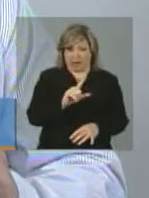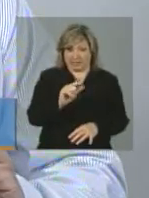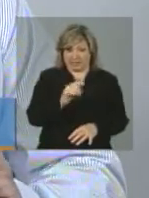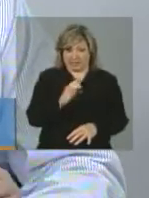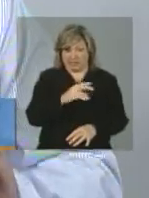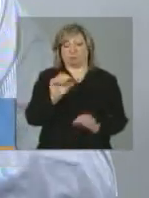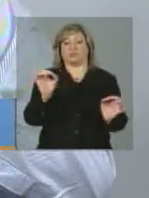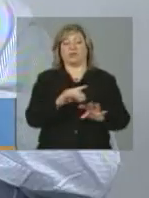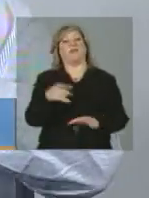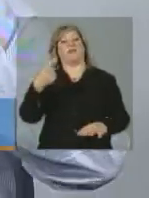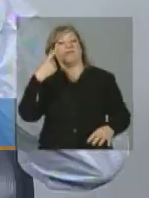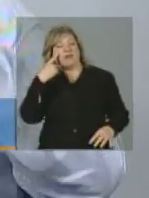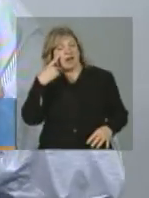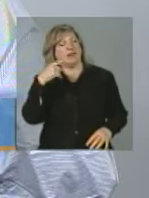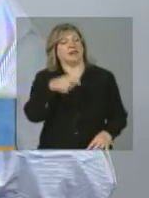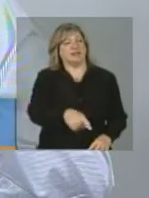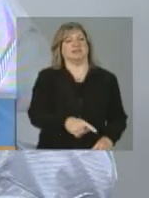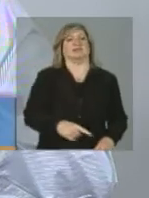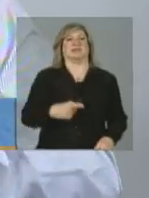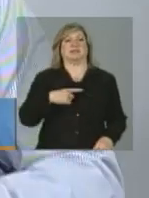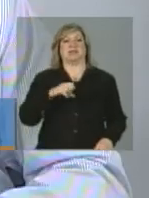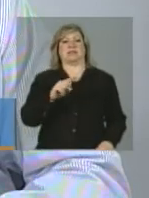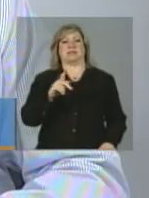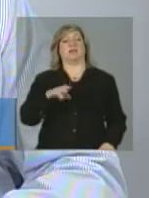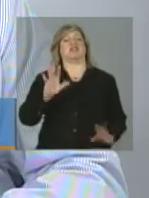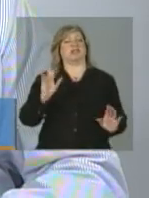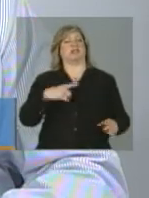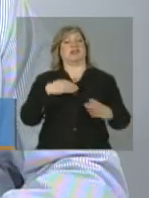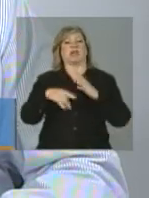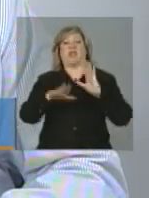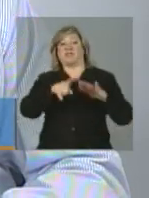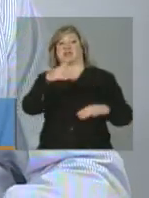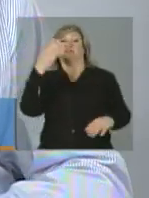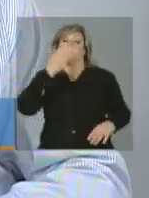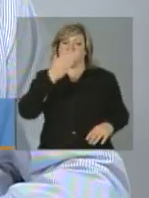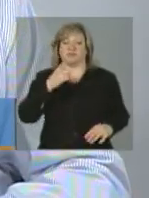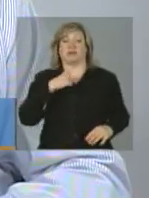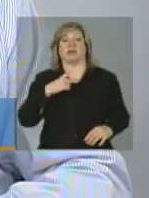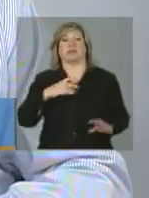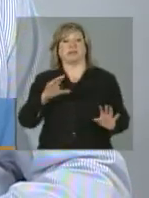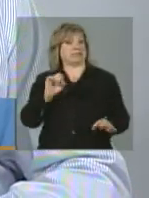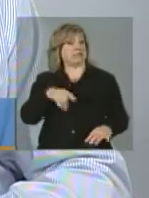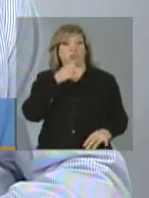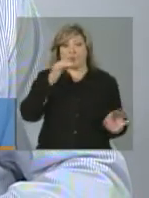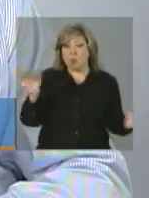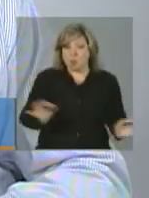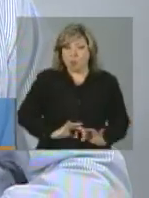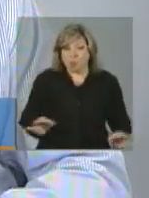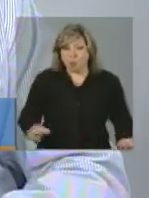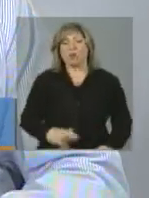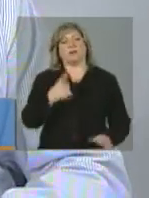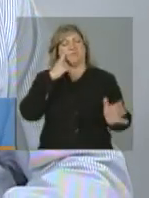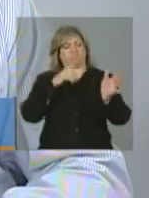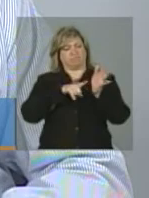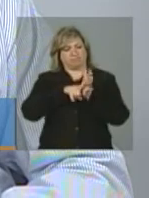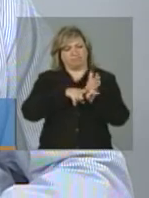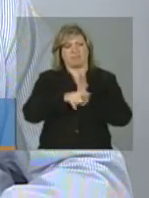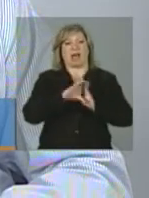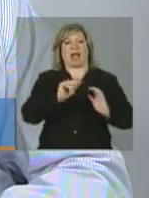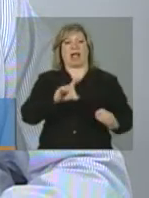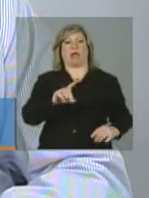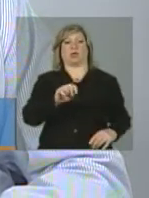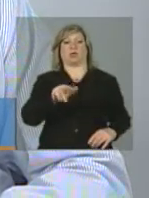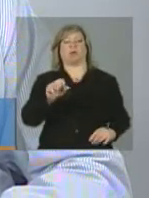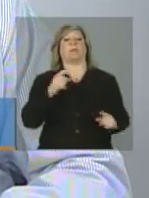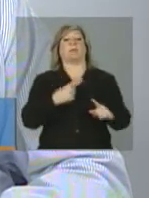caixa de spam, para ver se esse e-mail já não está aí no seu e-mail, mas na sua caixa de spam. Se não estiver, dê mais uma conferida no seu CadSuas, que pode haver